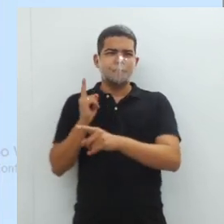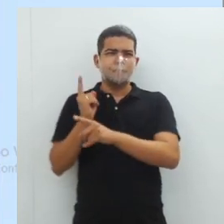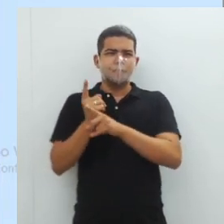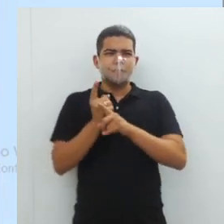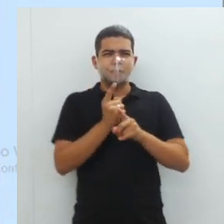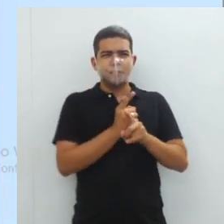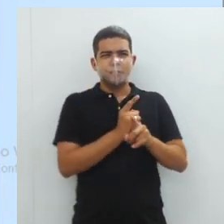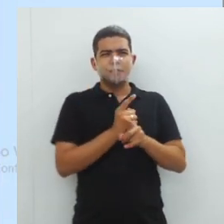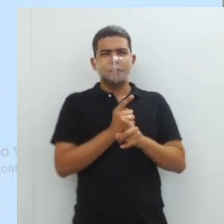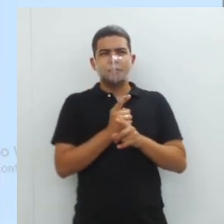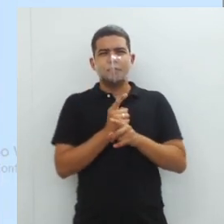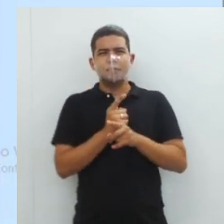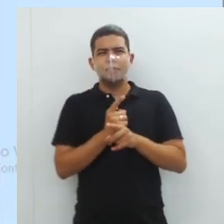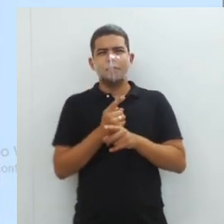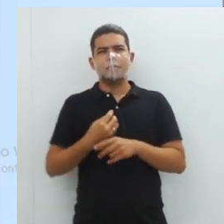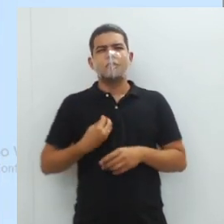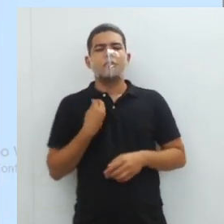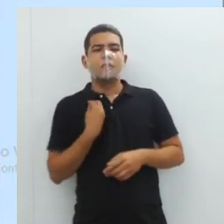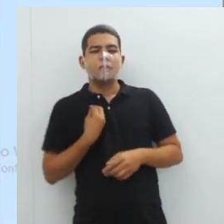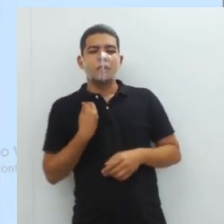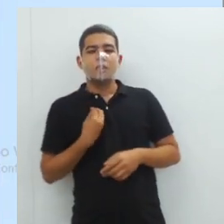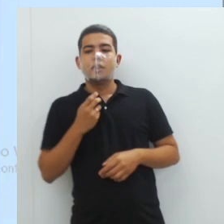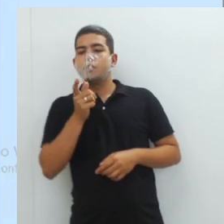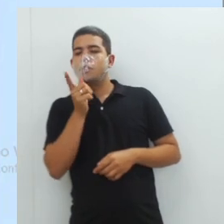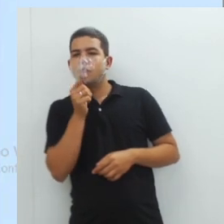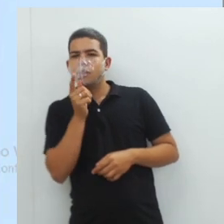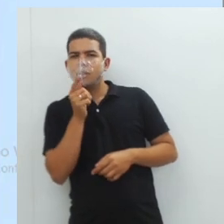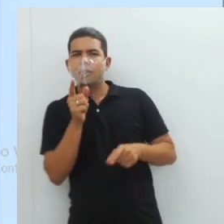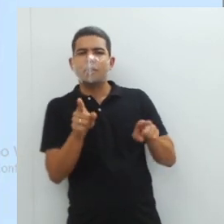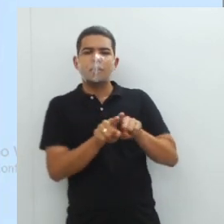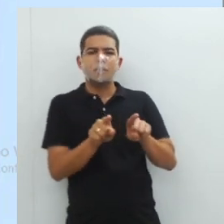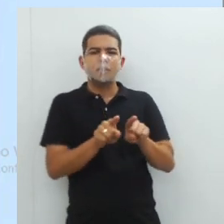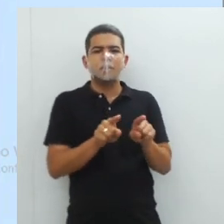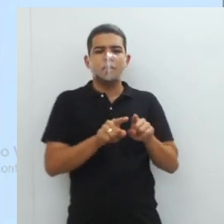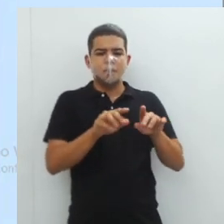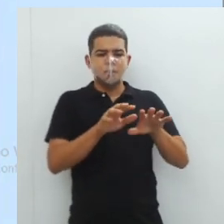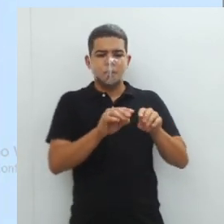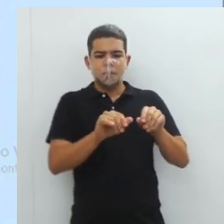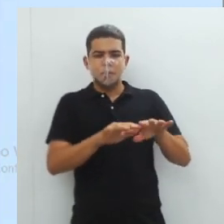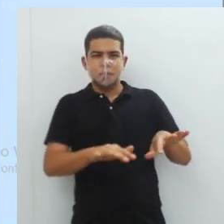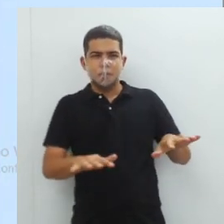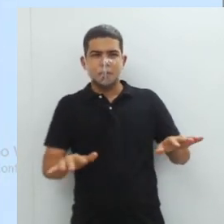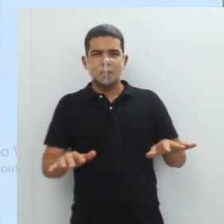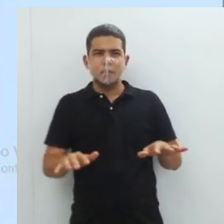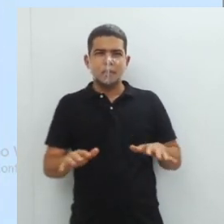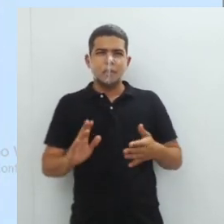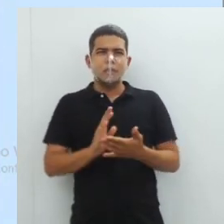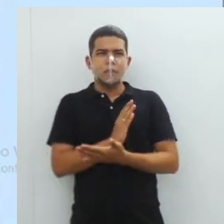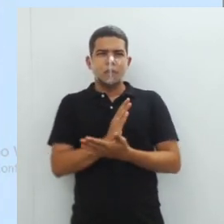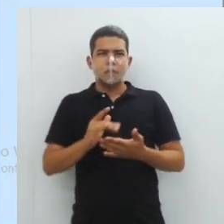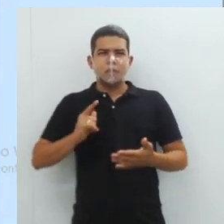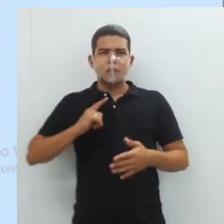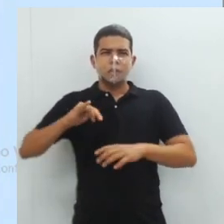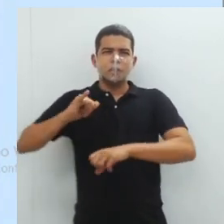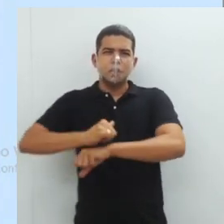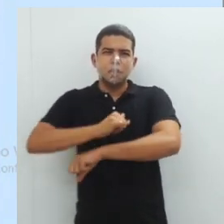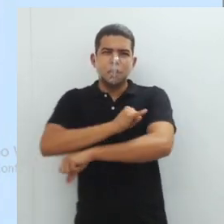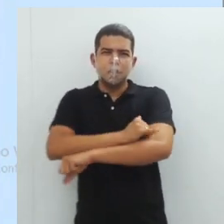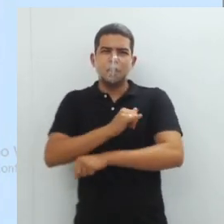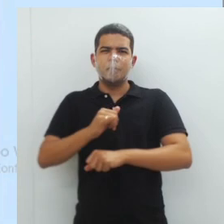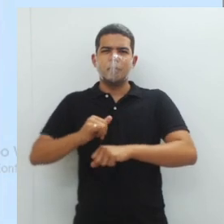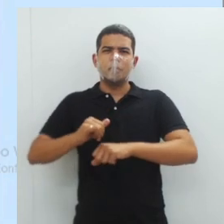aqueles animais que vivem parte da vida na água e outro ambiente terrestre. Alguns deles são o sapo cururu